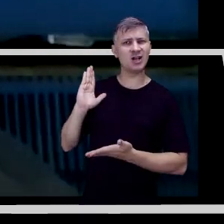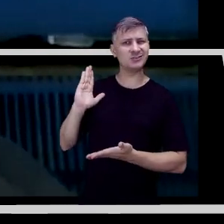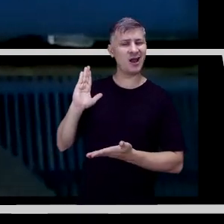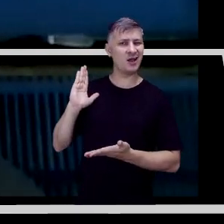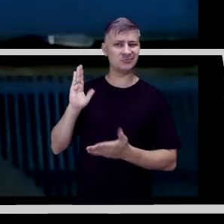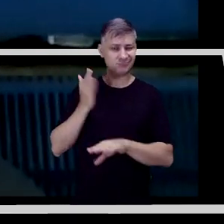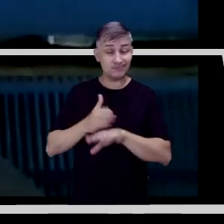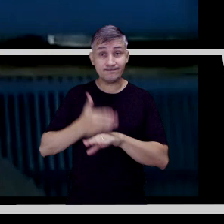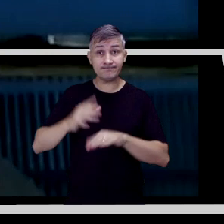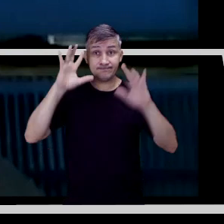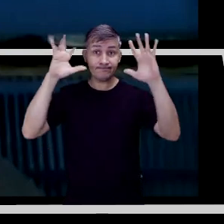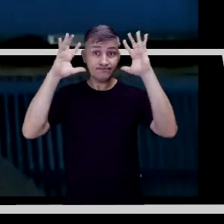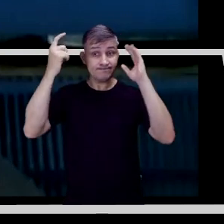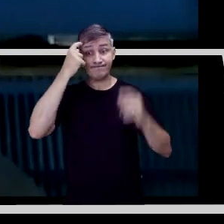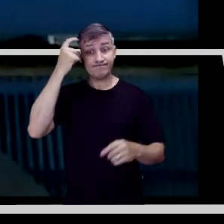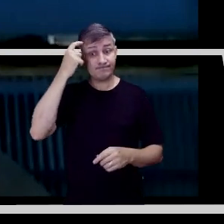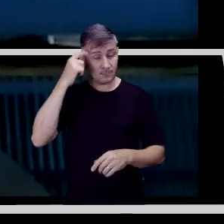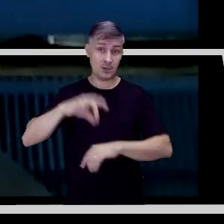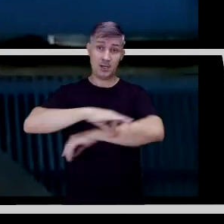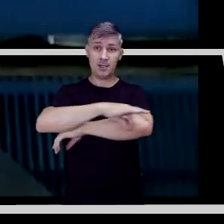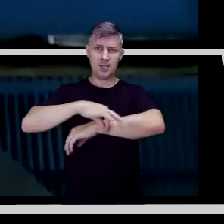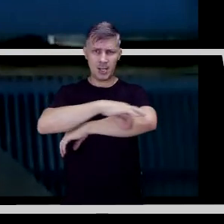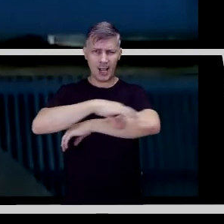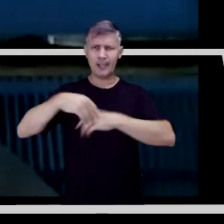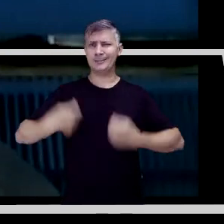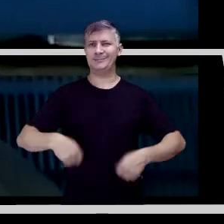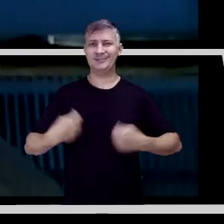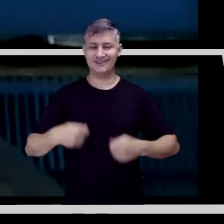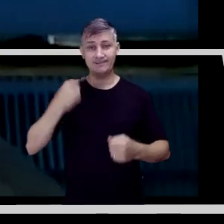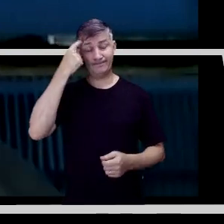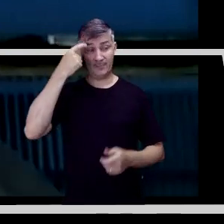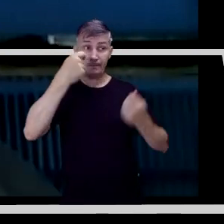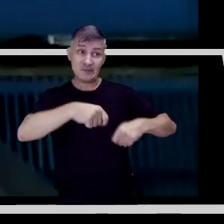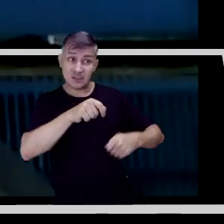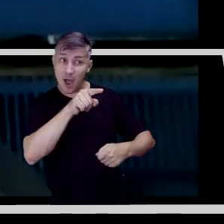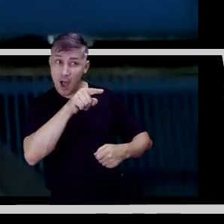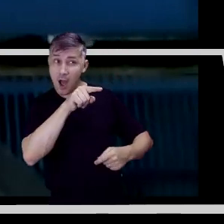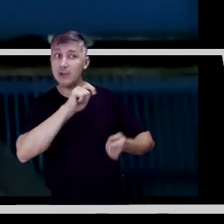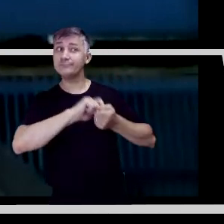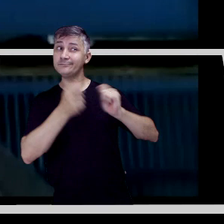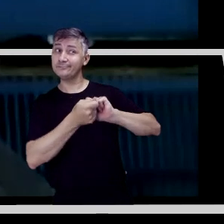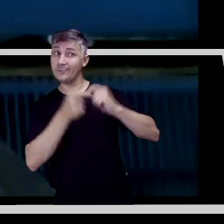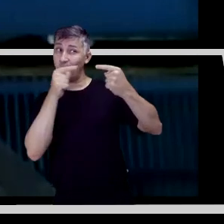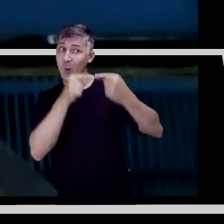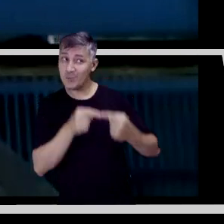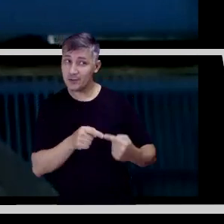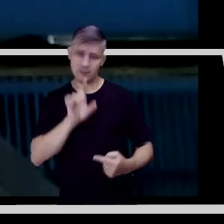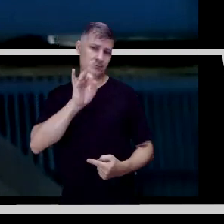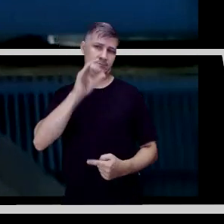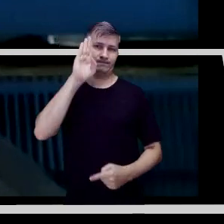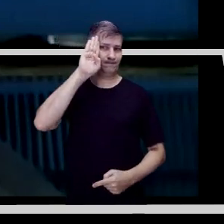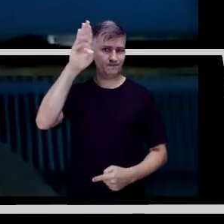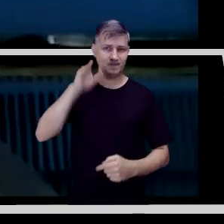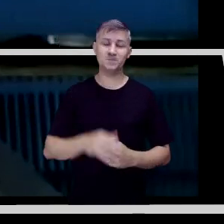deixar de lado né, o exercício que é talvez o fundamental do arquiteto de pensar a necessidade humana, né,